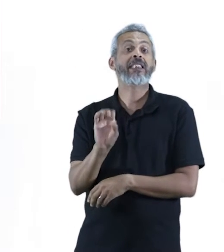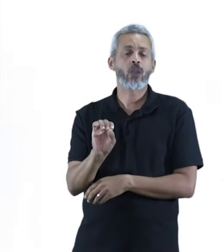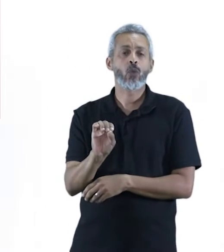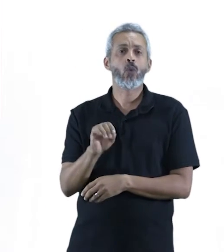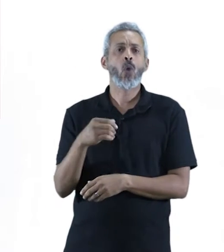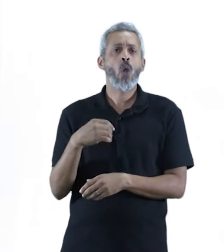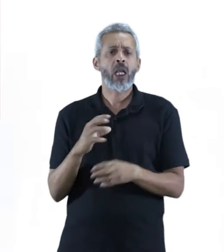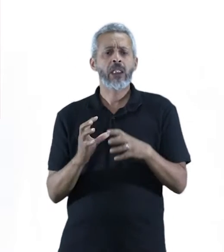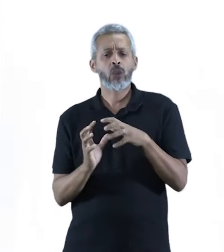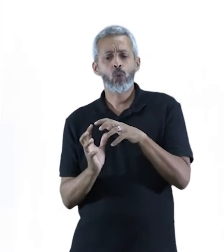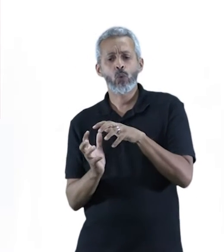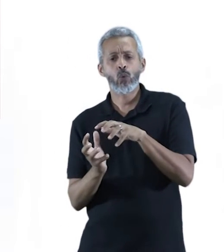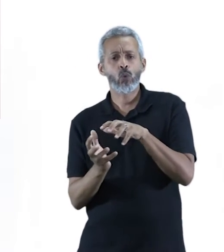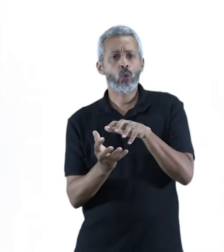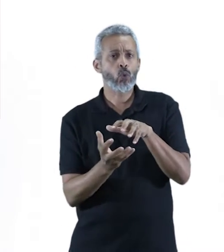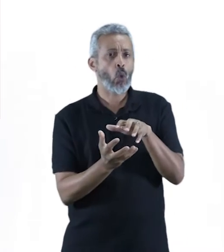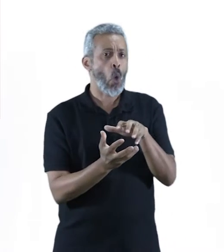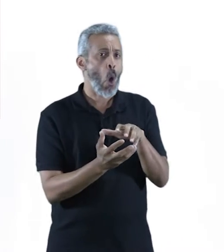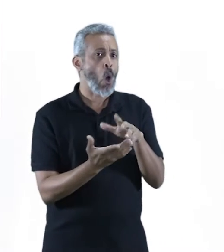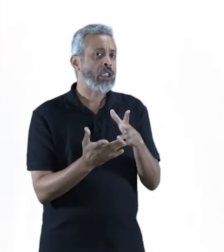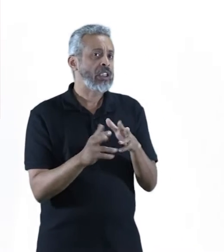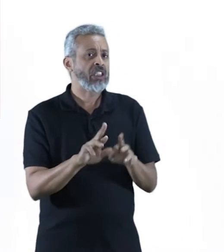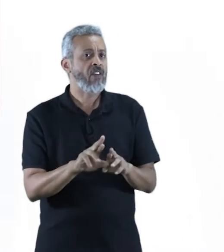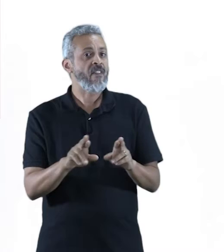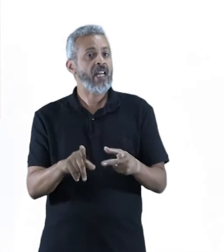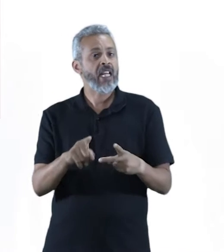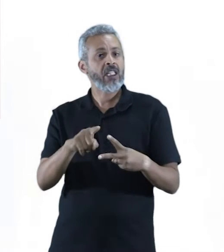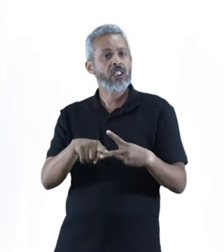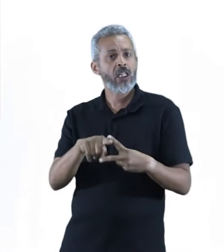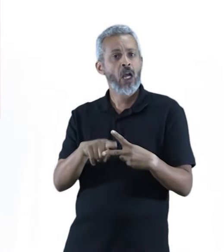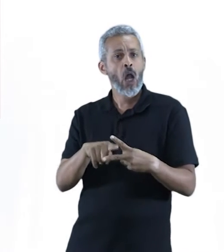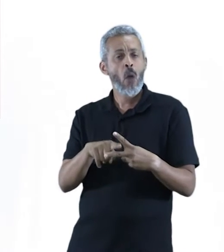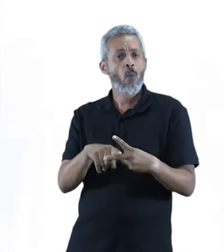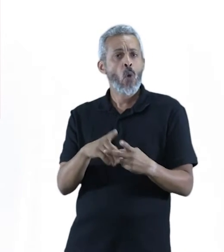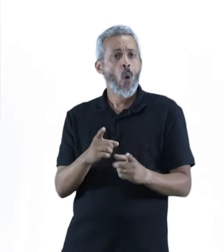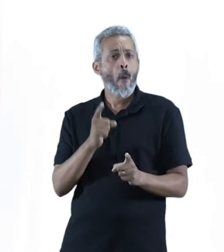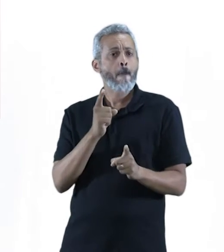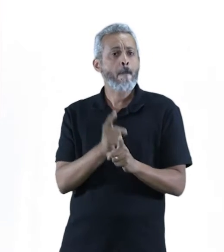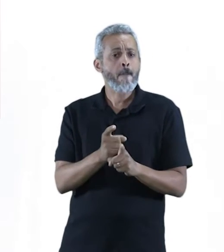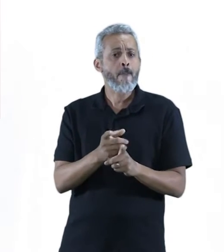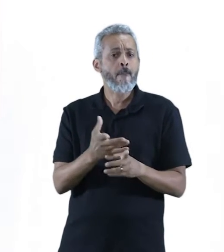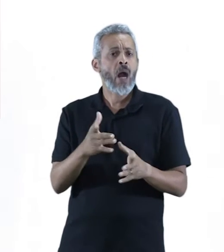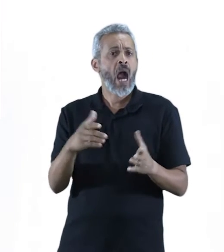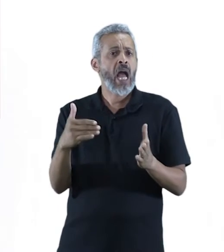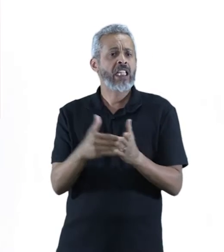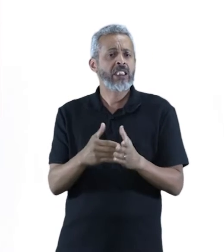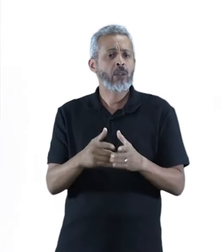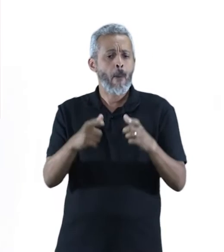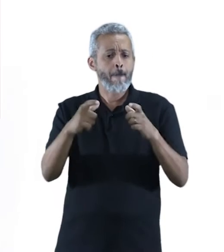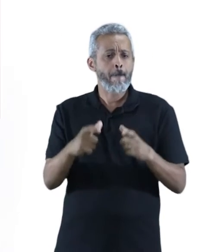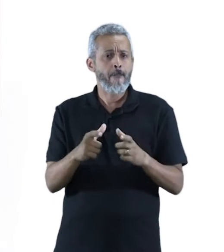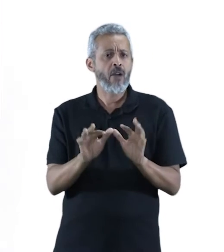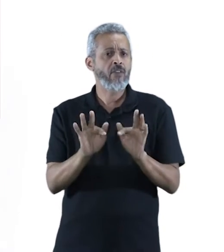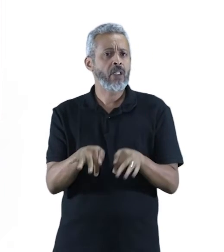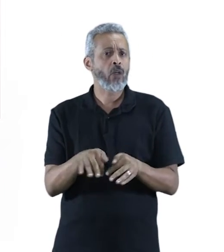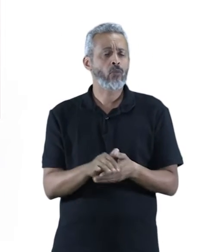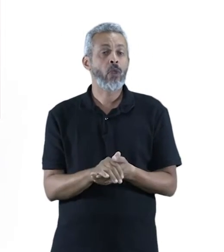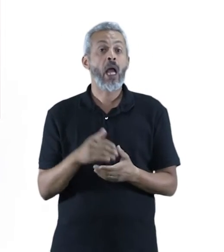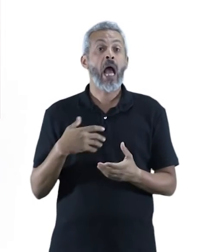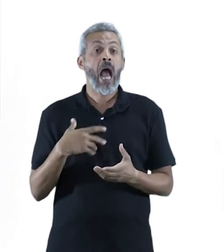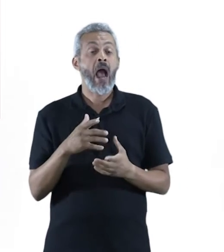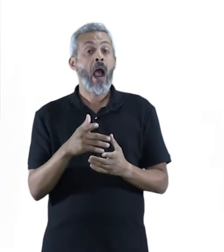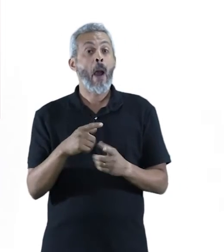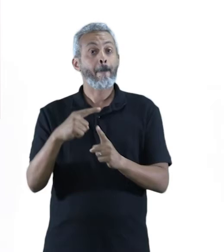uma figura em diferentes ângulos, definindo a sua posição final. Uma rotação diz-se